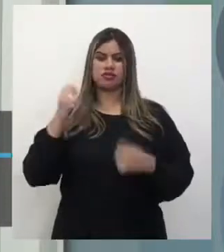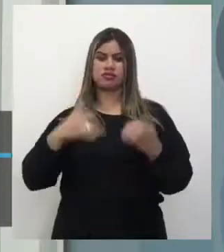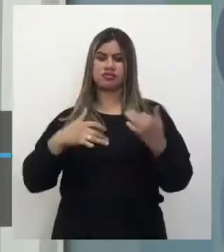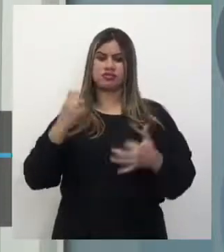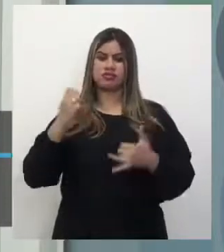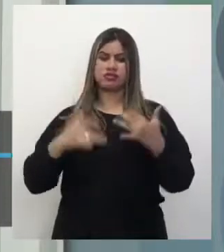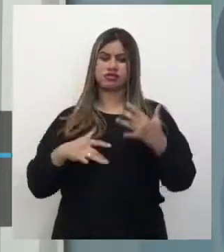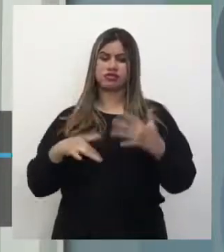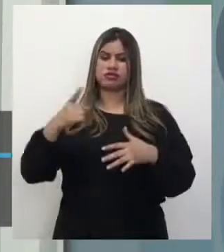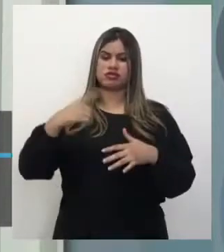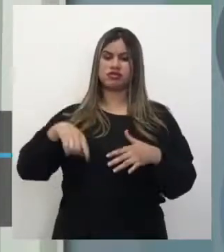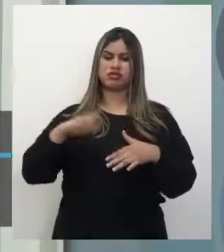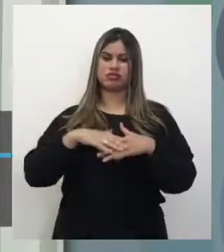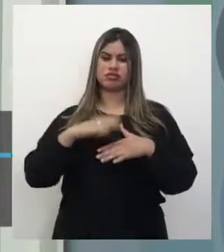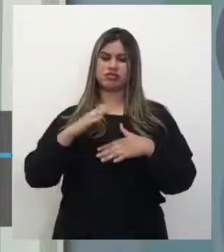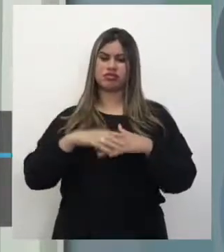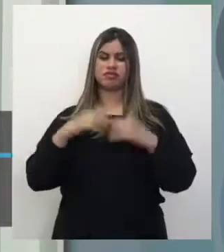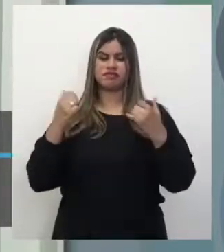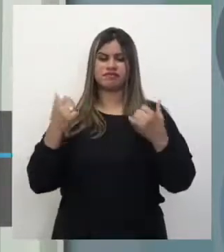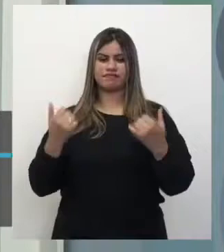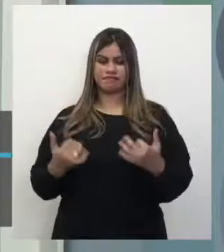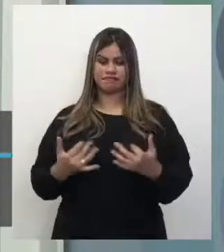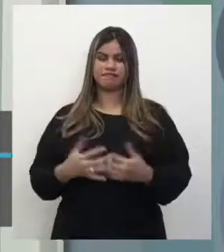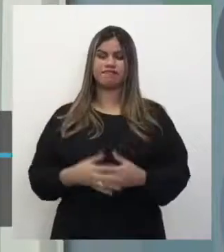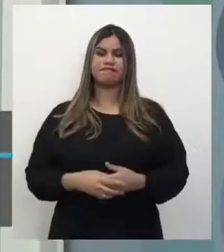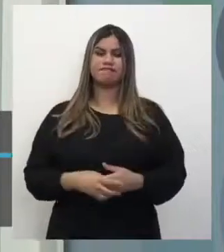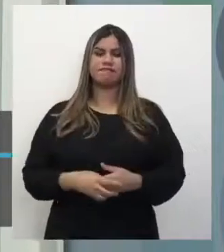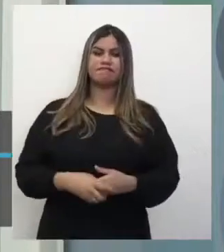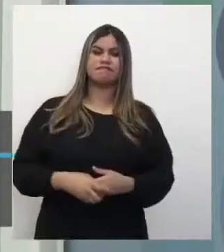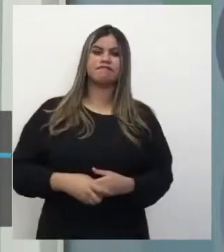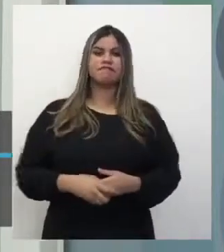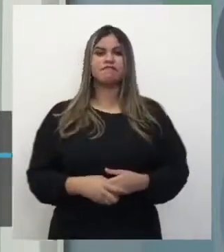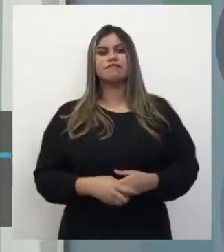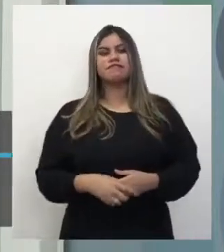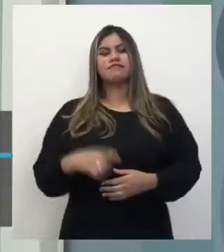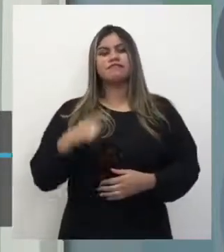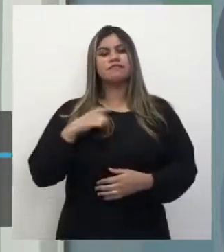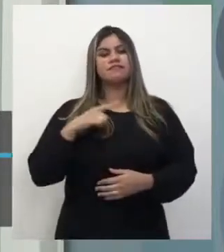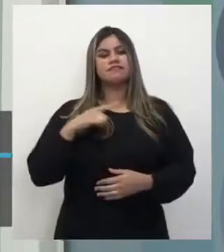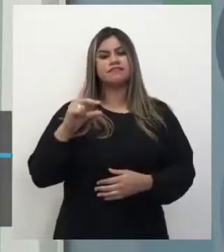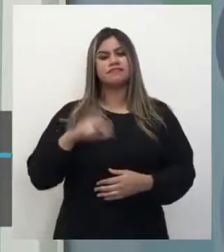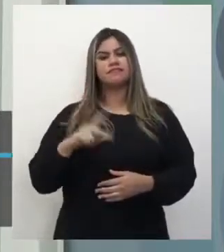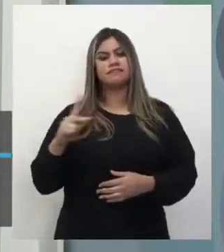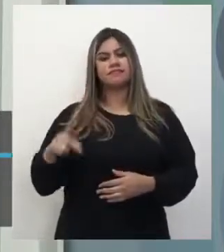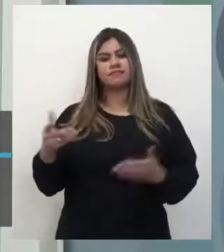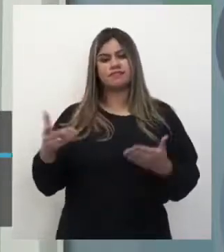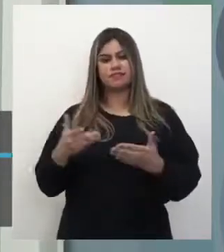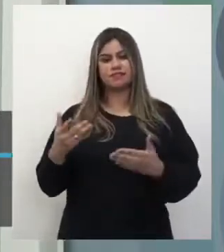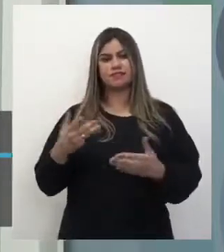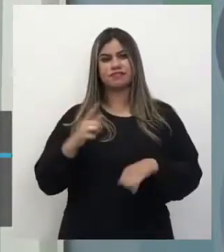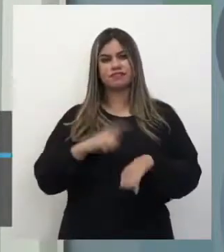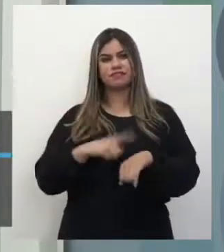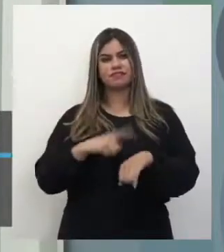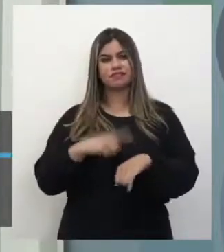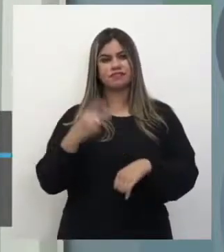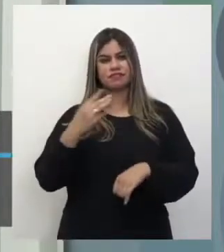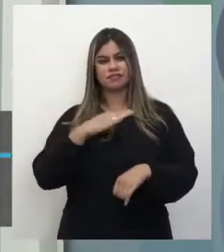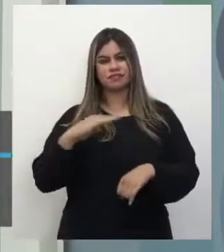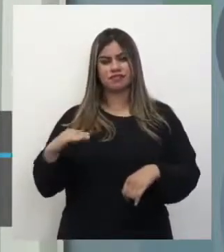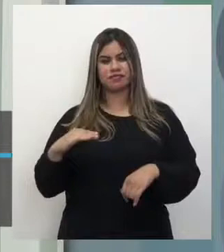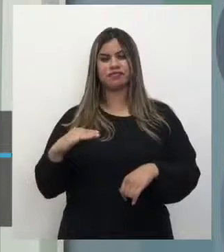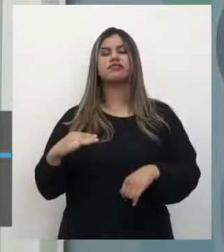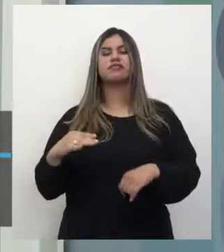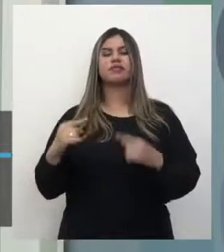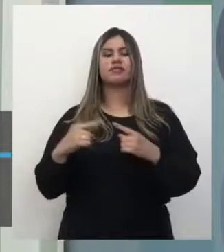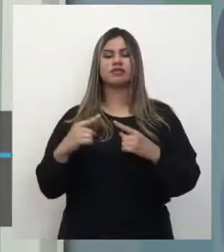nós somos a história que nós contamos, né? Teve um professor agora na aula de 3h30 da primeira série de